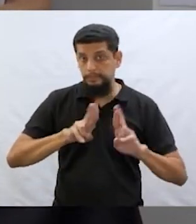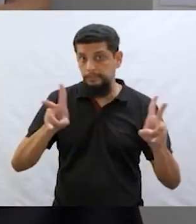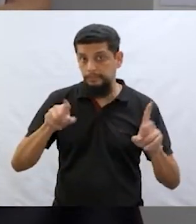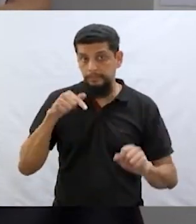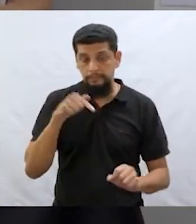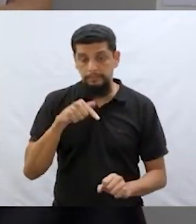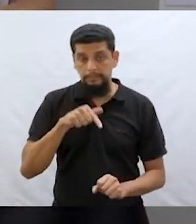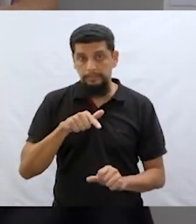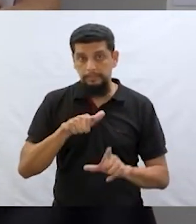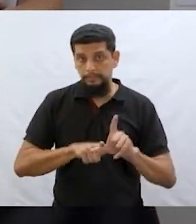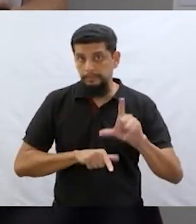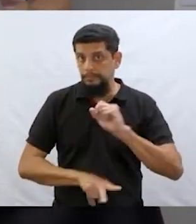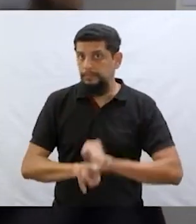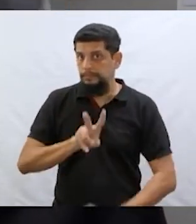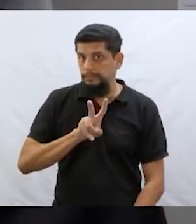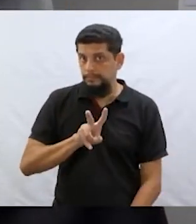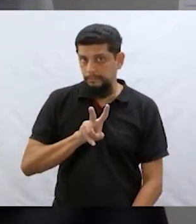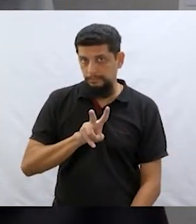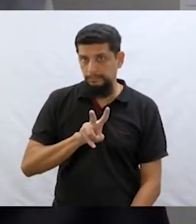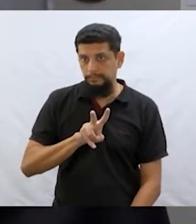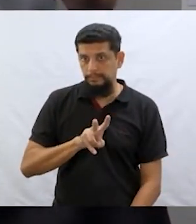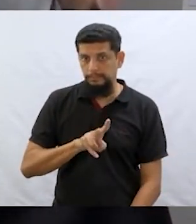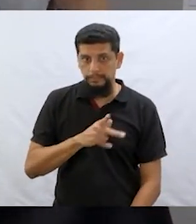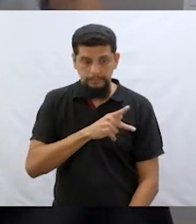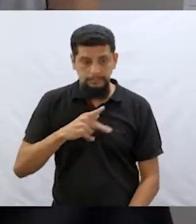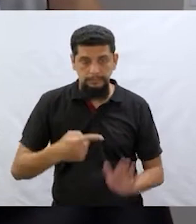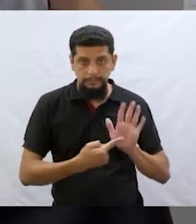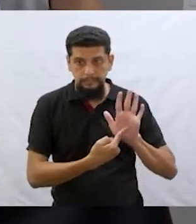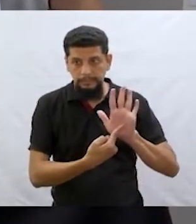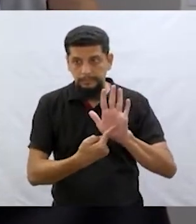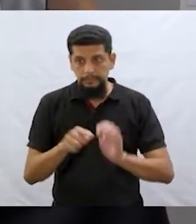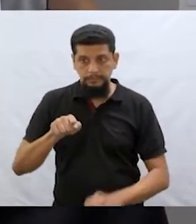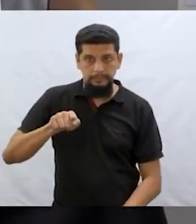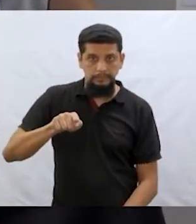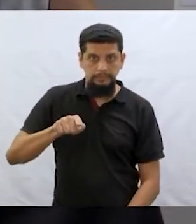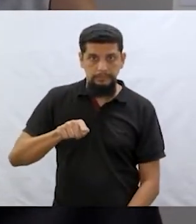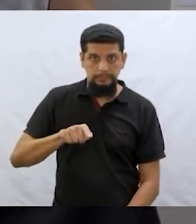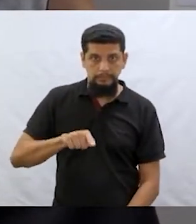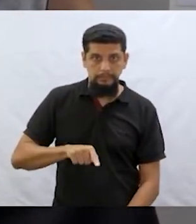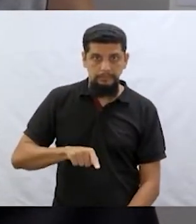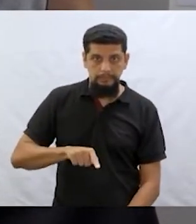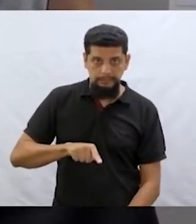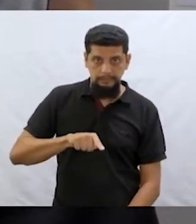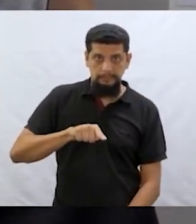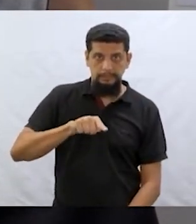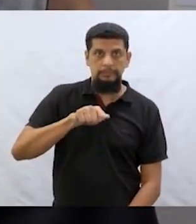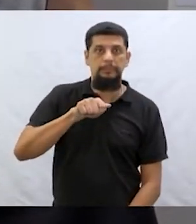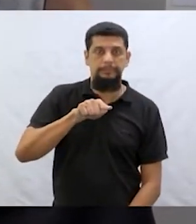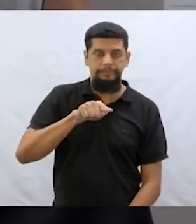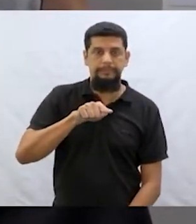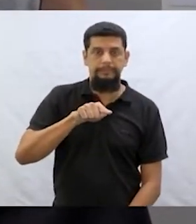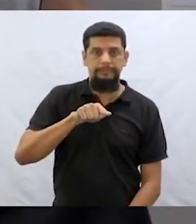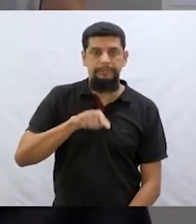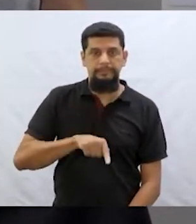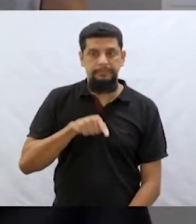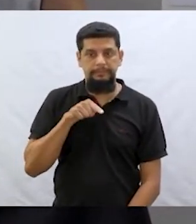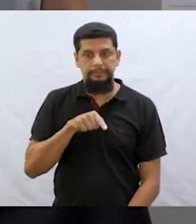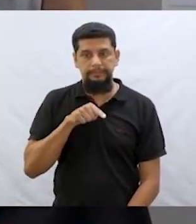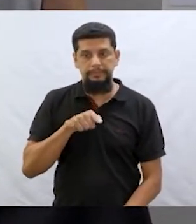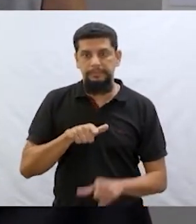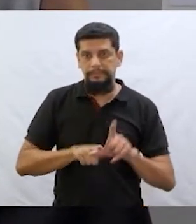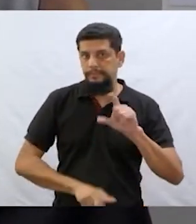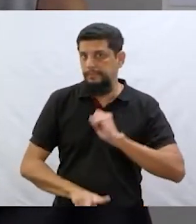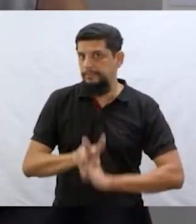Uma pontinha embaixo. Observe, façam bem certinho como a professora mostrou aqui, ó. Desceu,